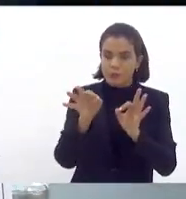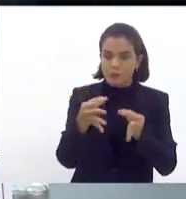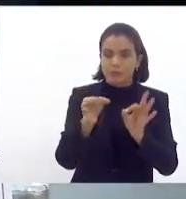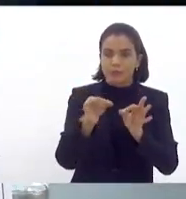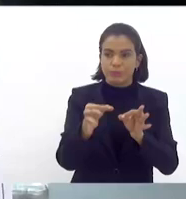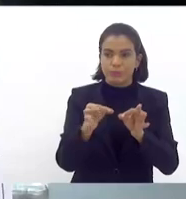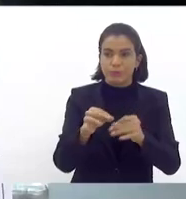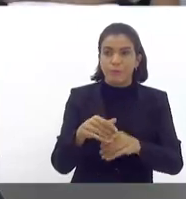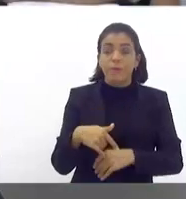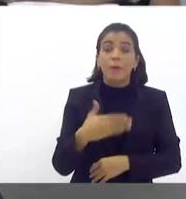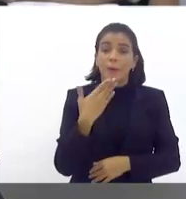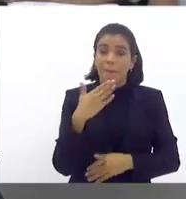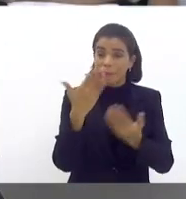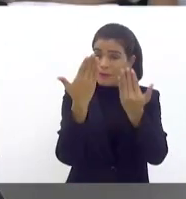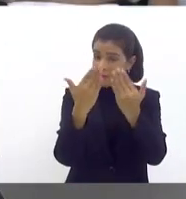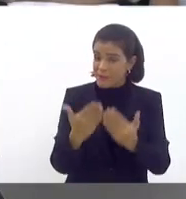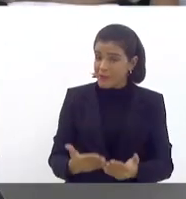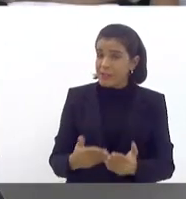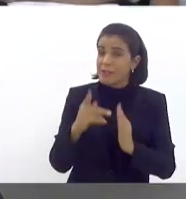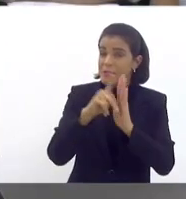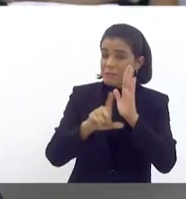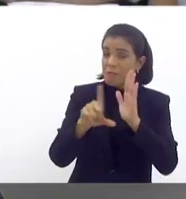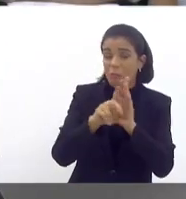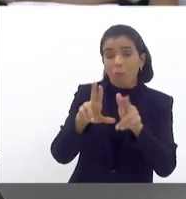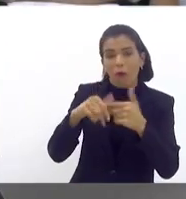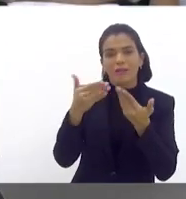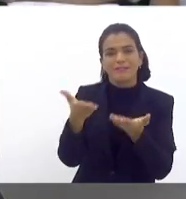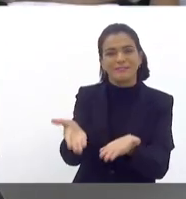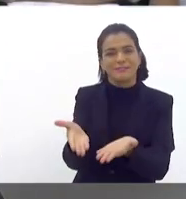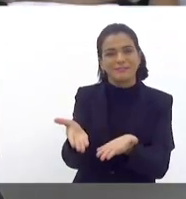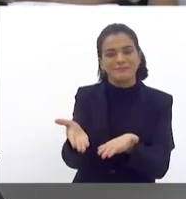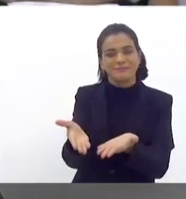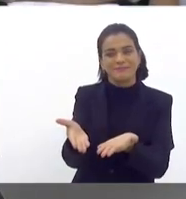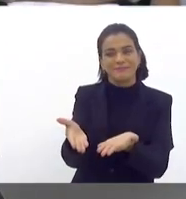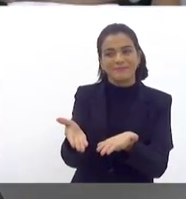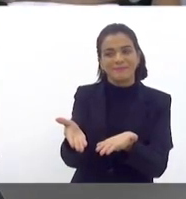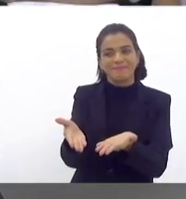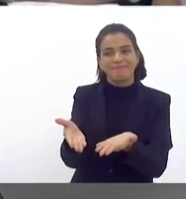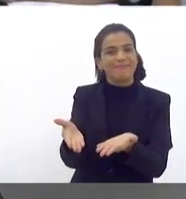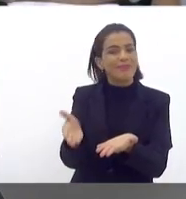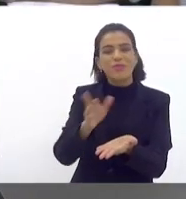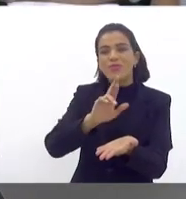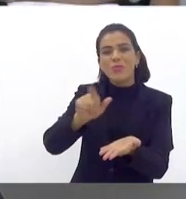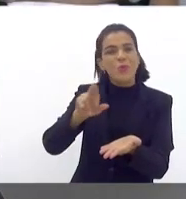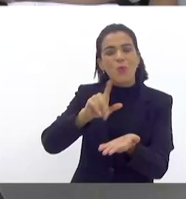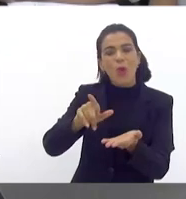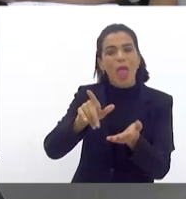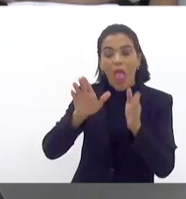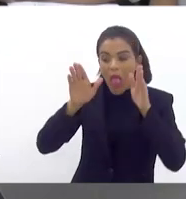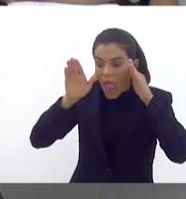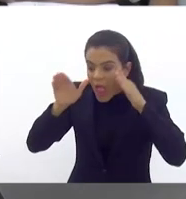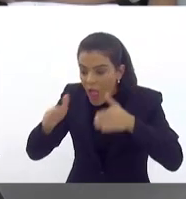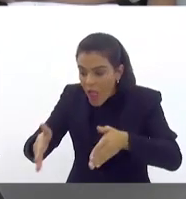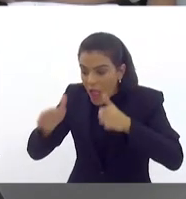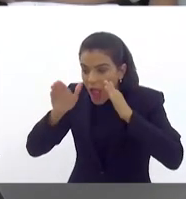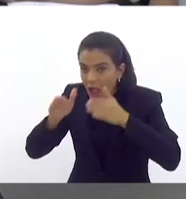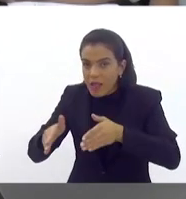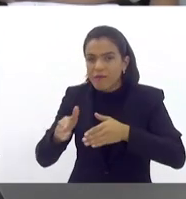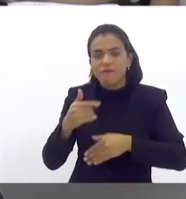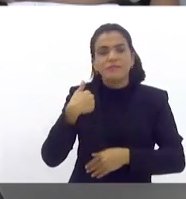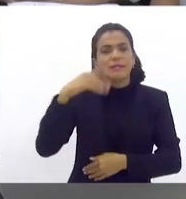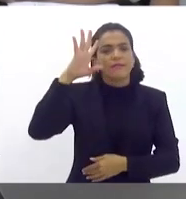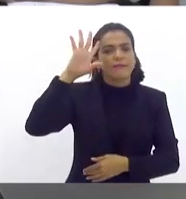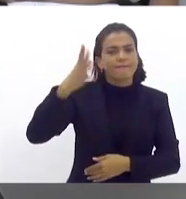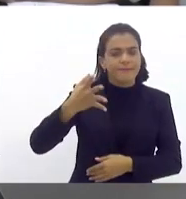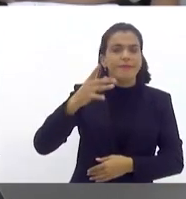Aliás, eu ia pedir vista desse projeto exatamente por isso, para dizer que não é exclusivo, quer dizer... Veja bem, você define